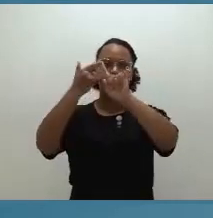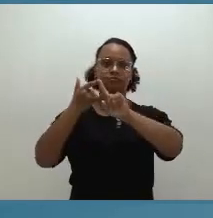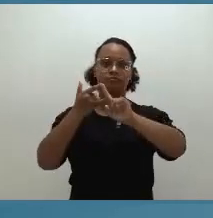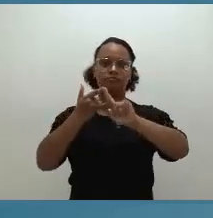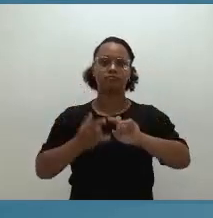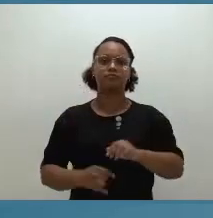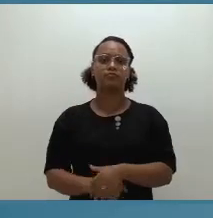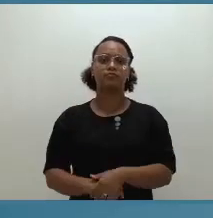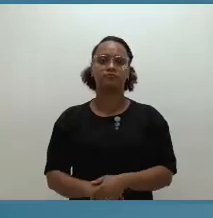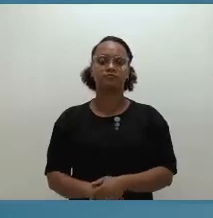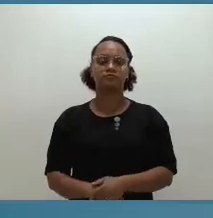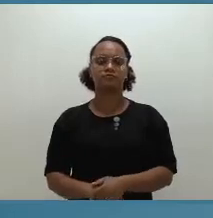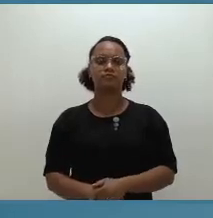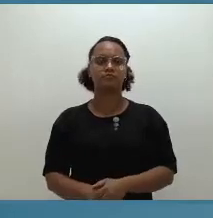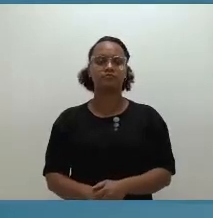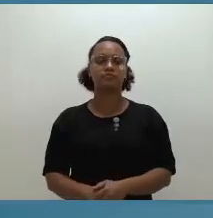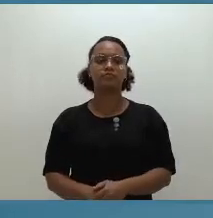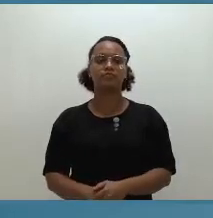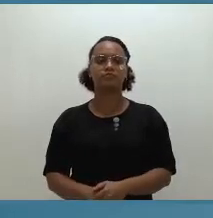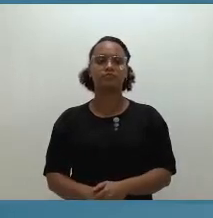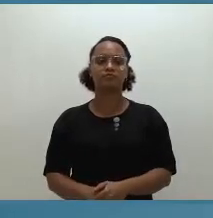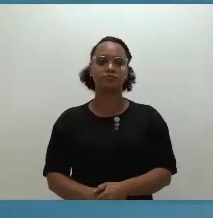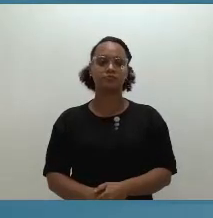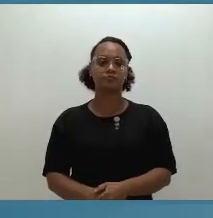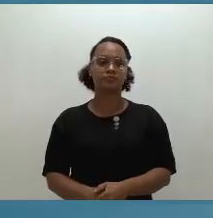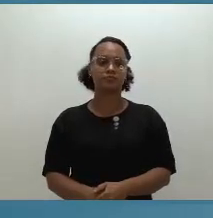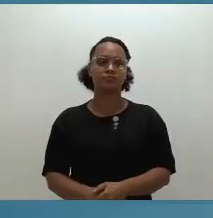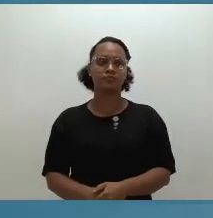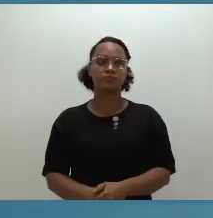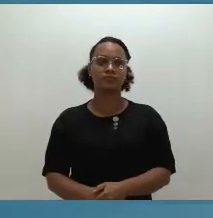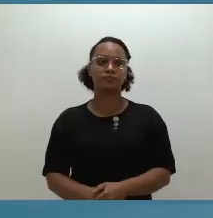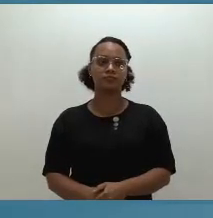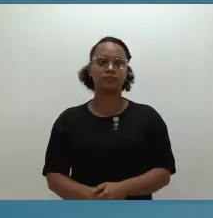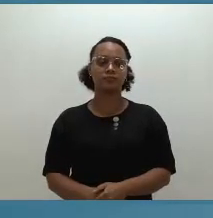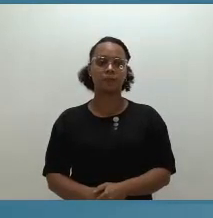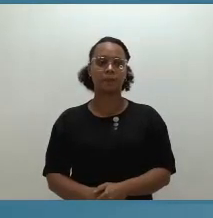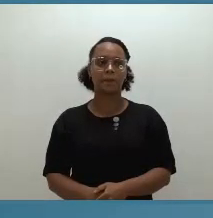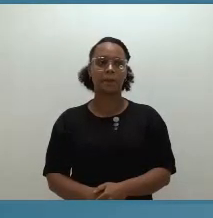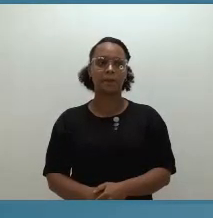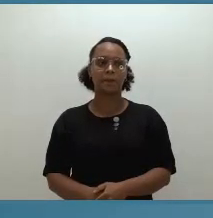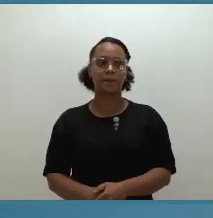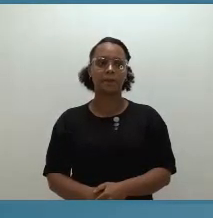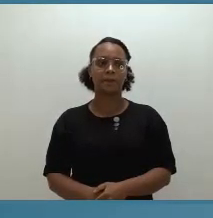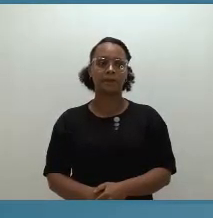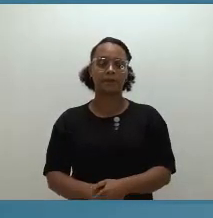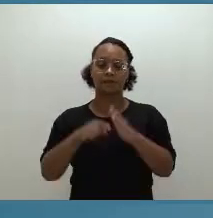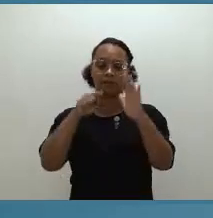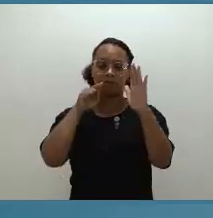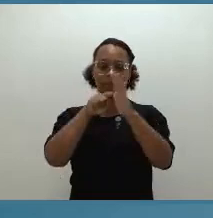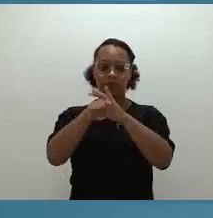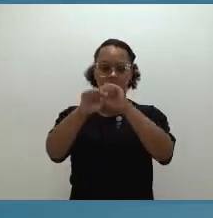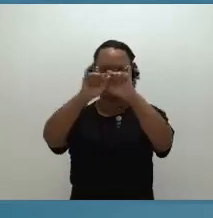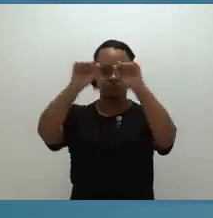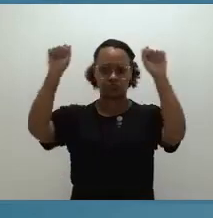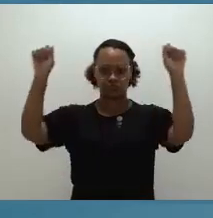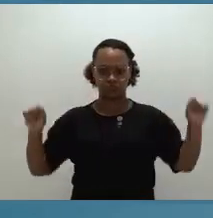presentes virtualmente. Então, eu pergunto, o nosso sistema está tudo certinho?